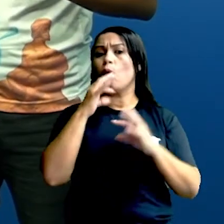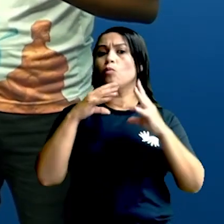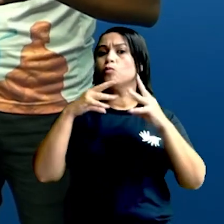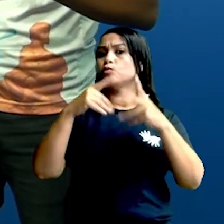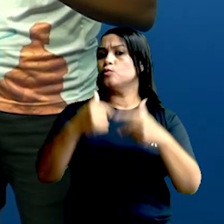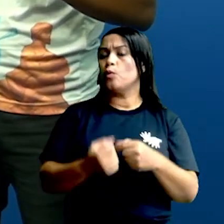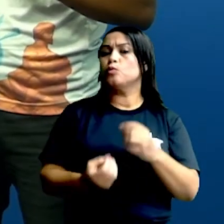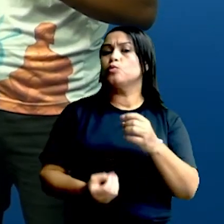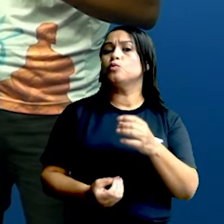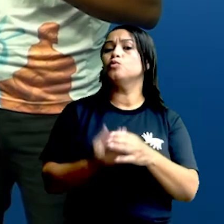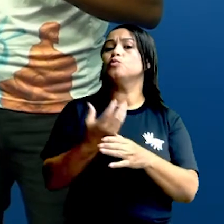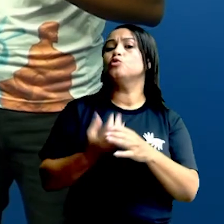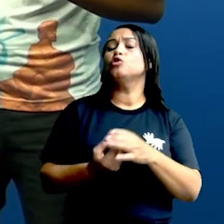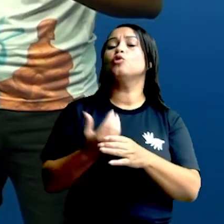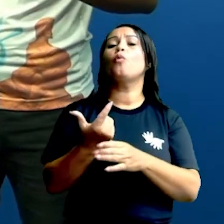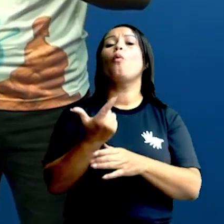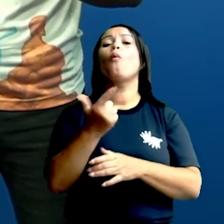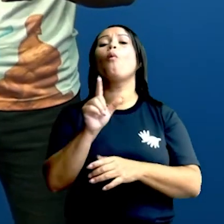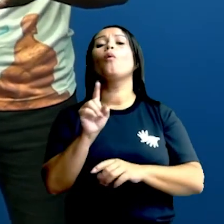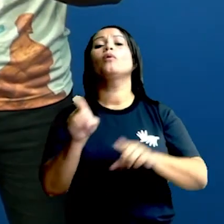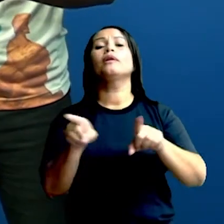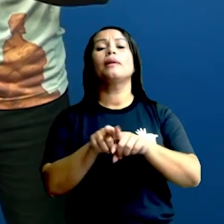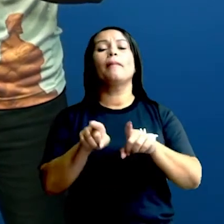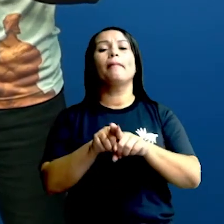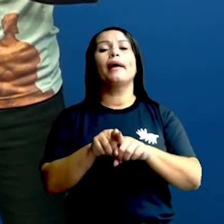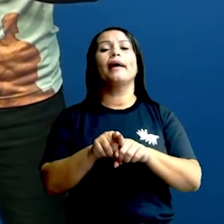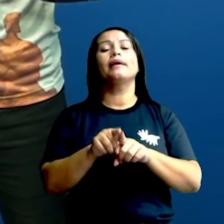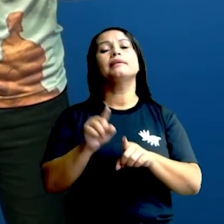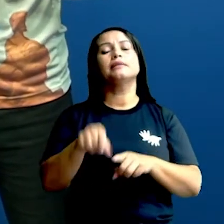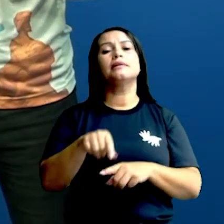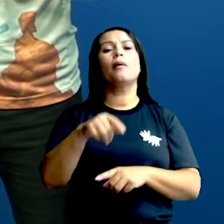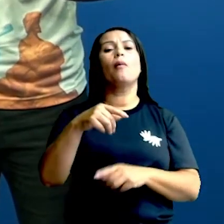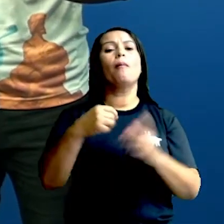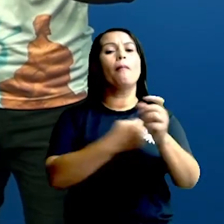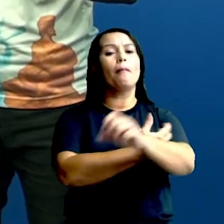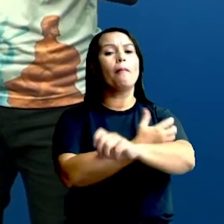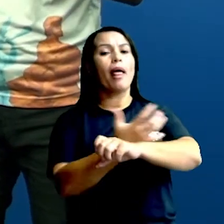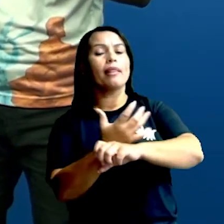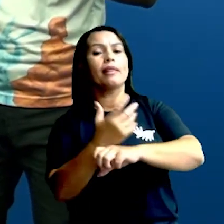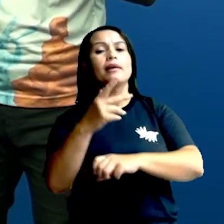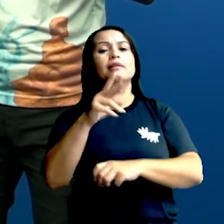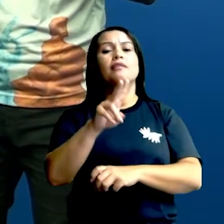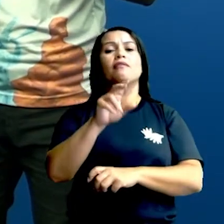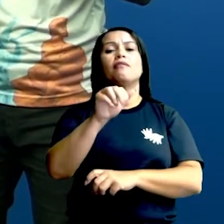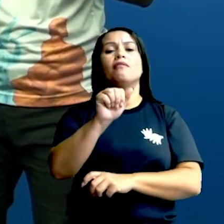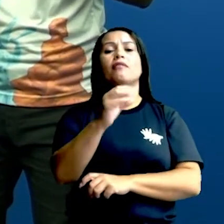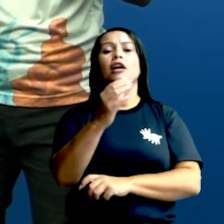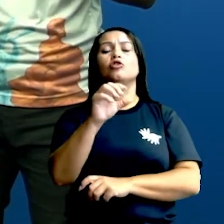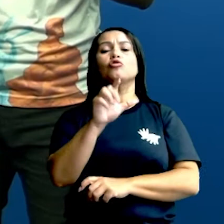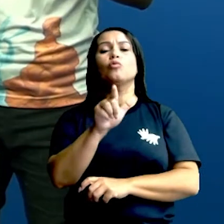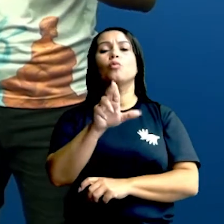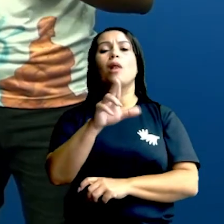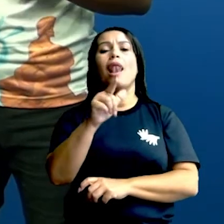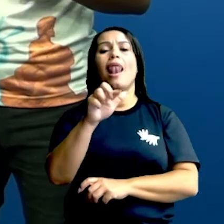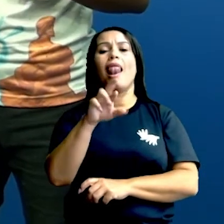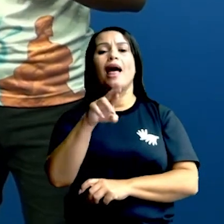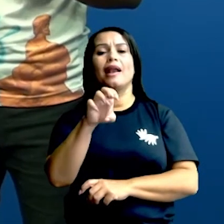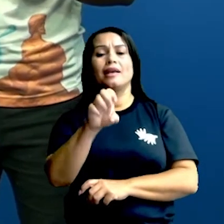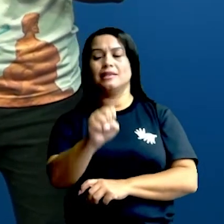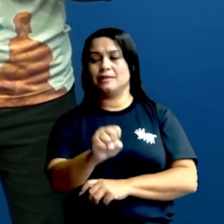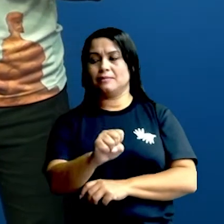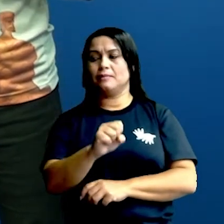partir de então surgiram outras plantas chamadas de plantas vasculares, que já possuíam vasos e um certo tipo de tronco